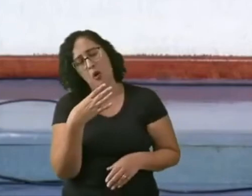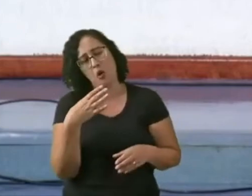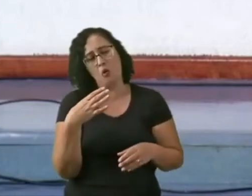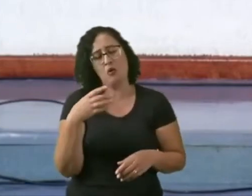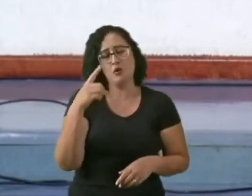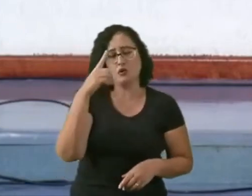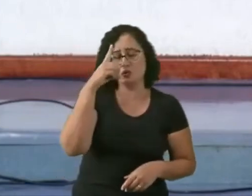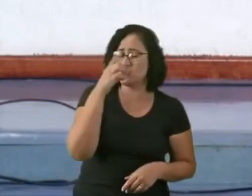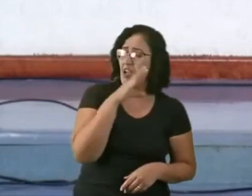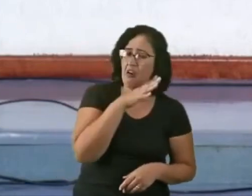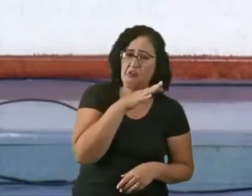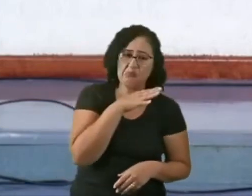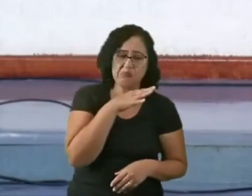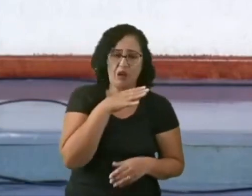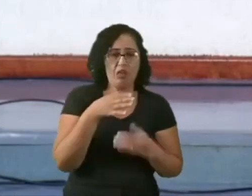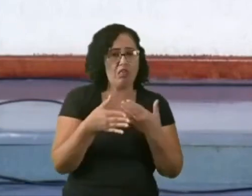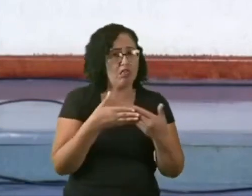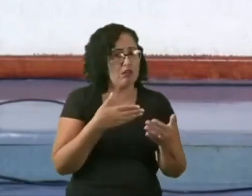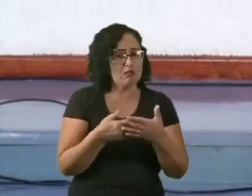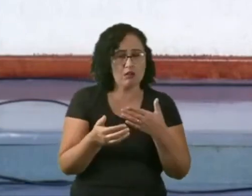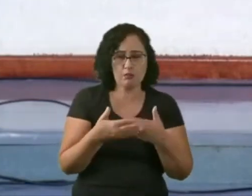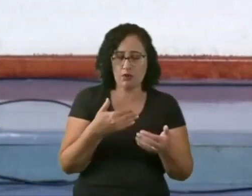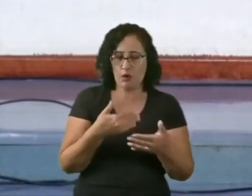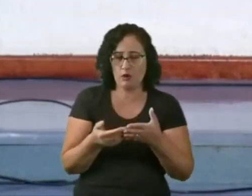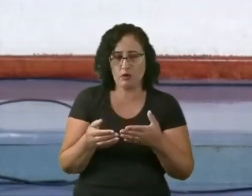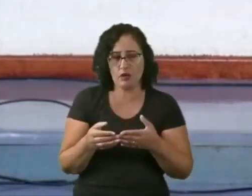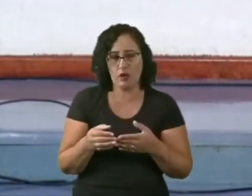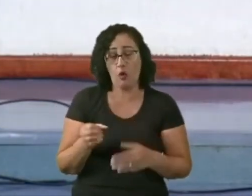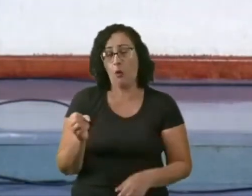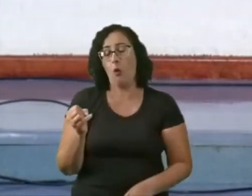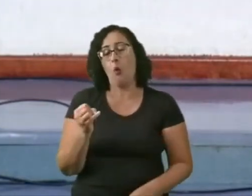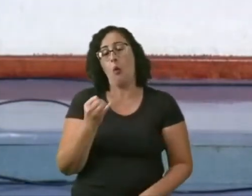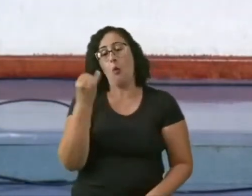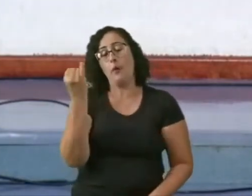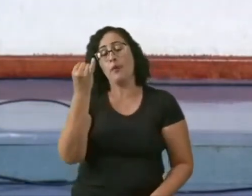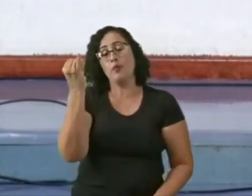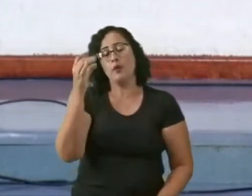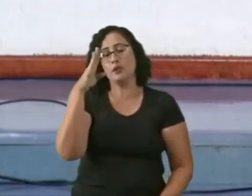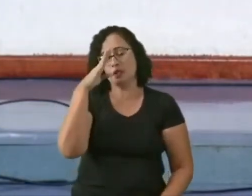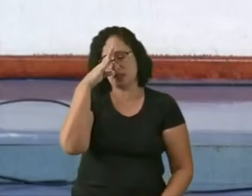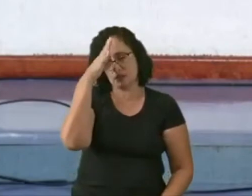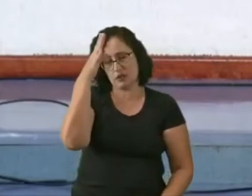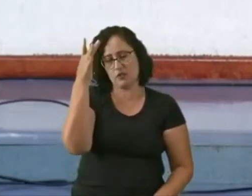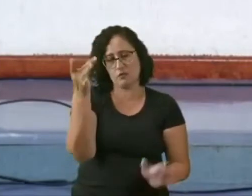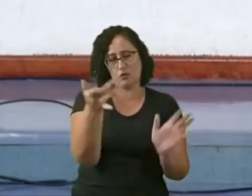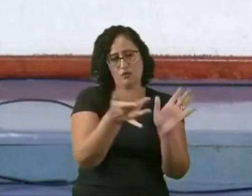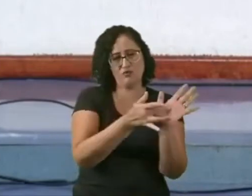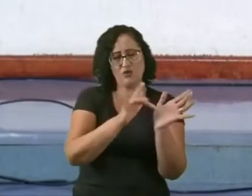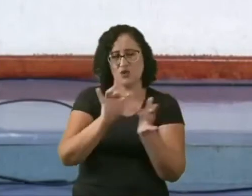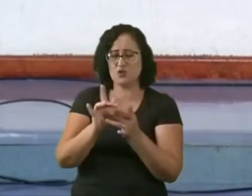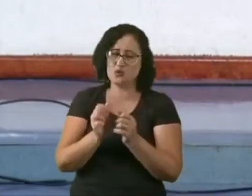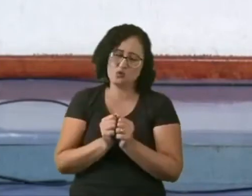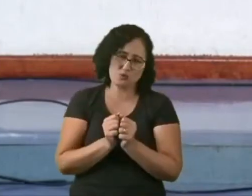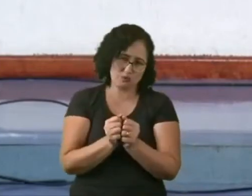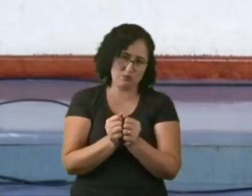noite em que sua mãe, seu pai, seu melhor